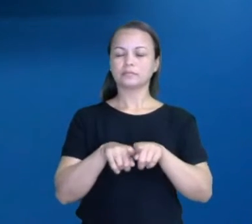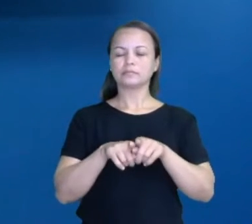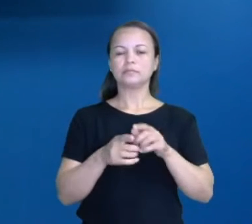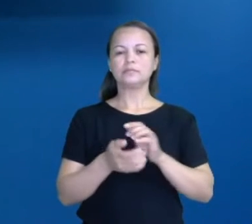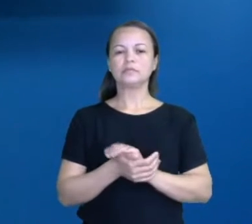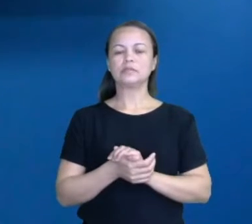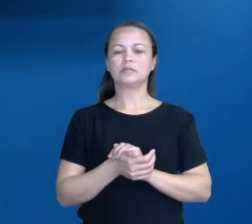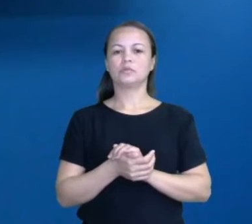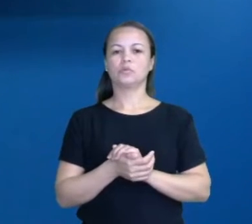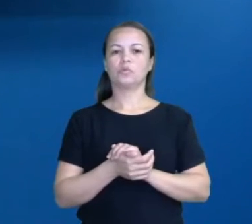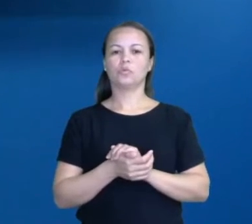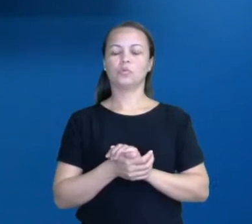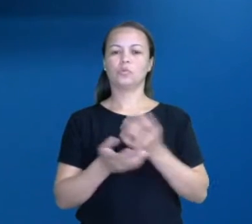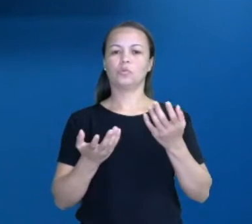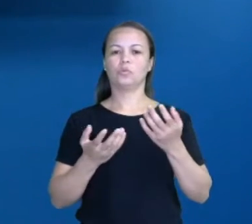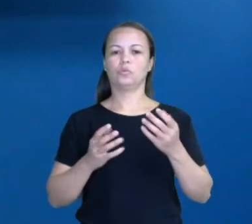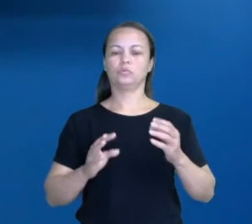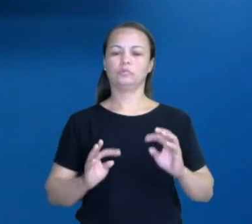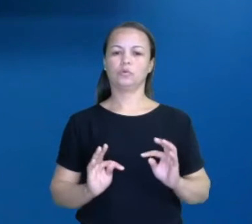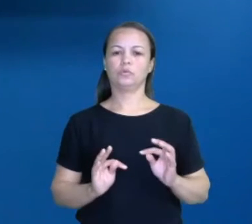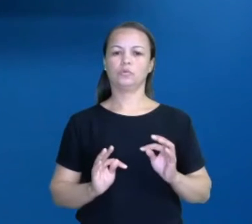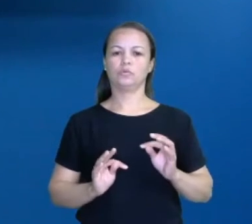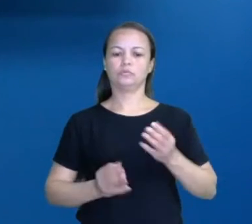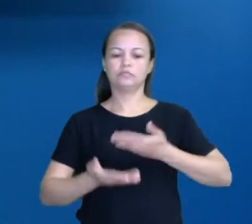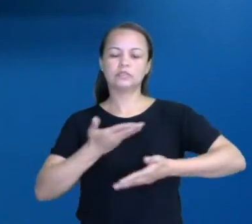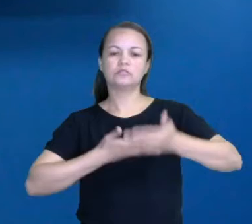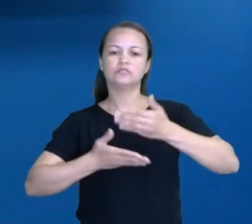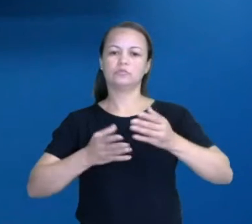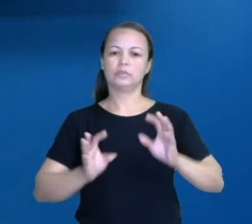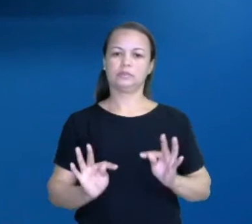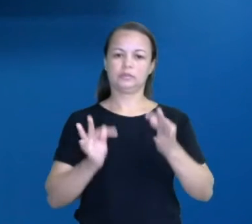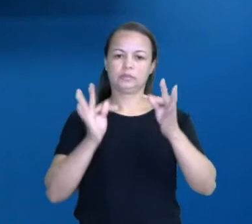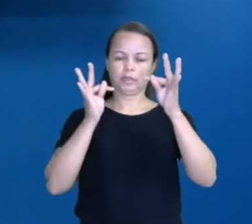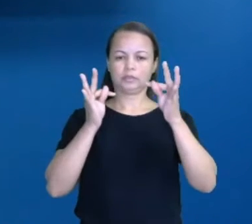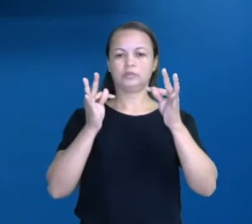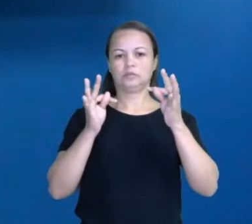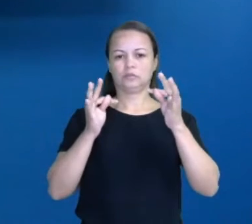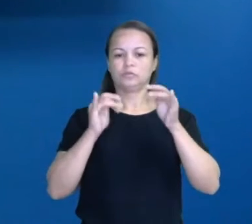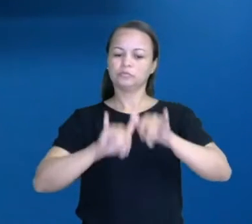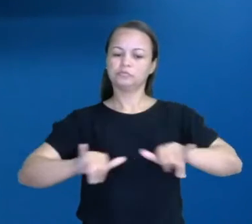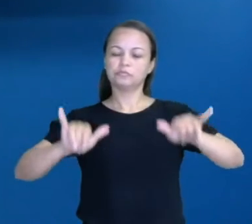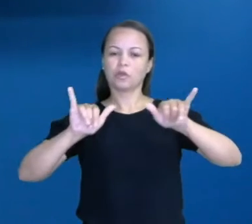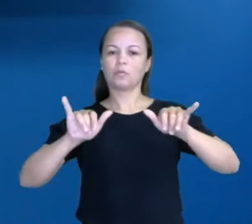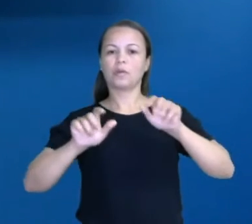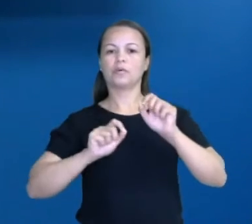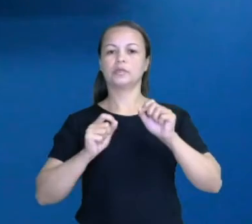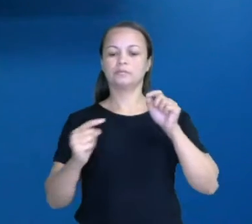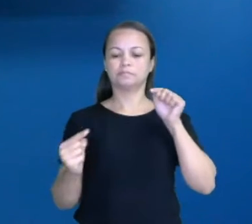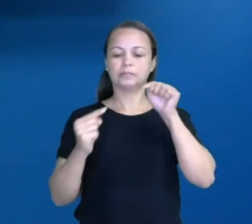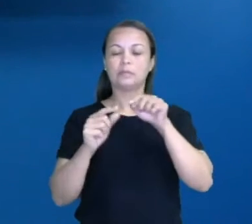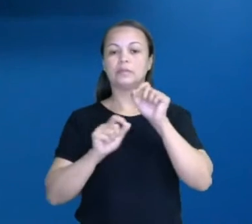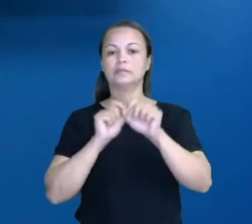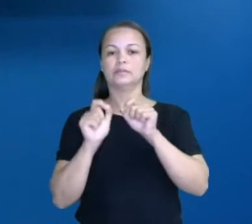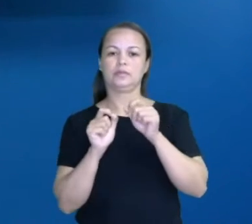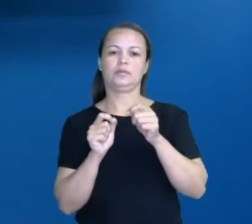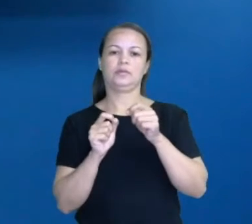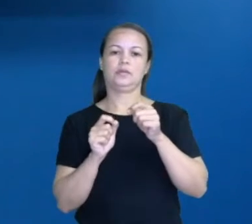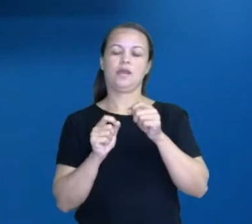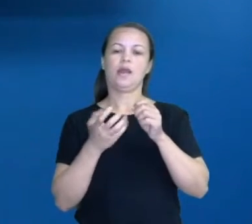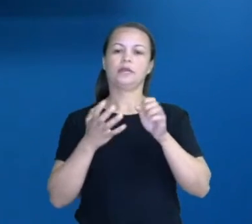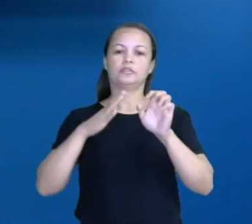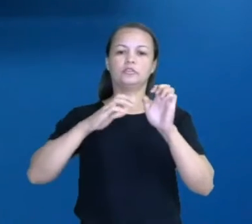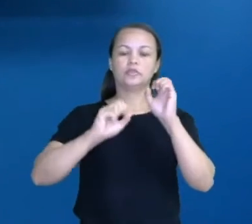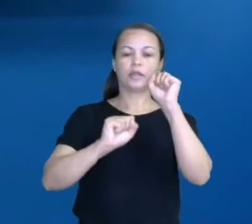o desenvolvimento técnico-científico informacional, né? Que permite que as empresas elas